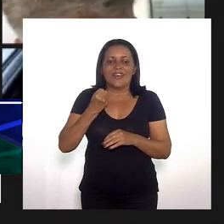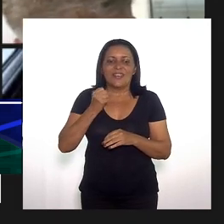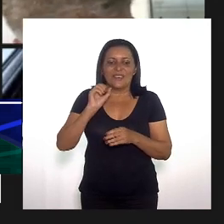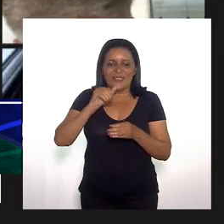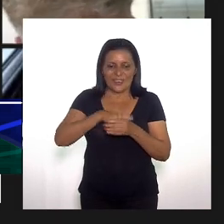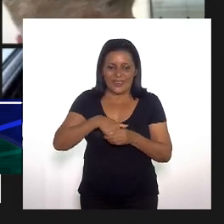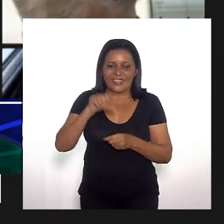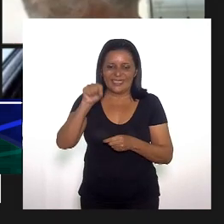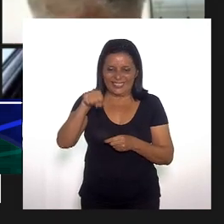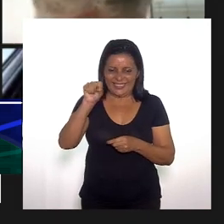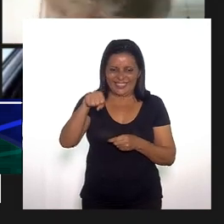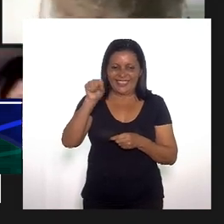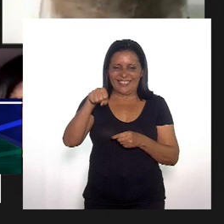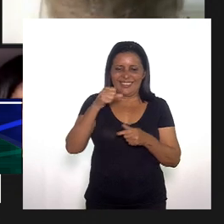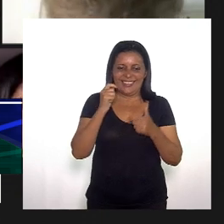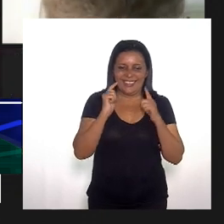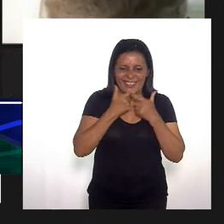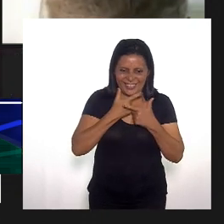É?